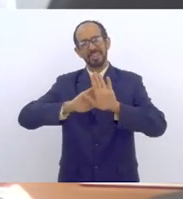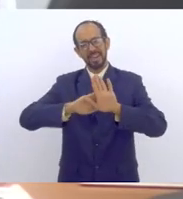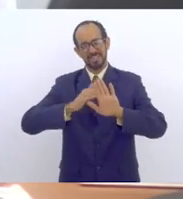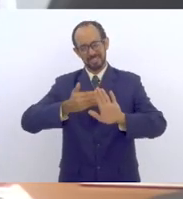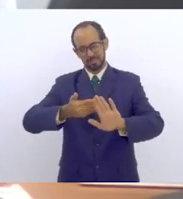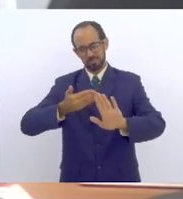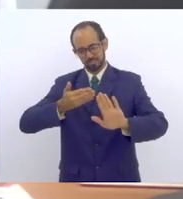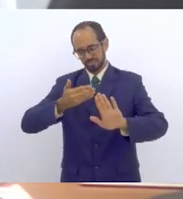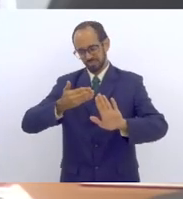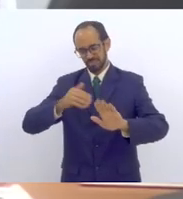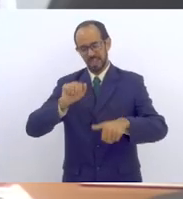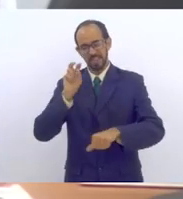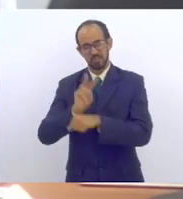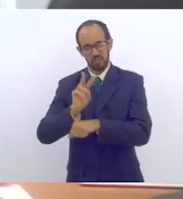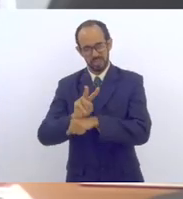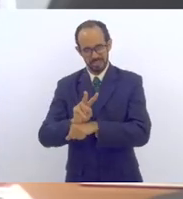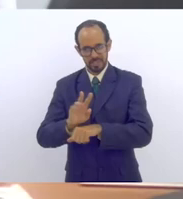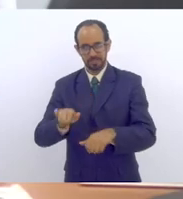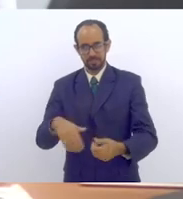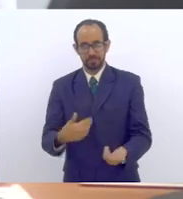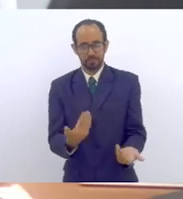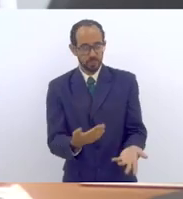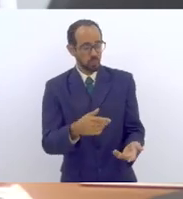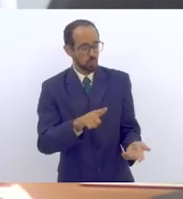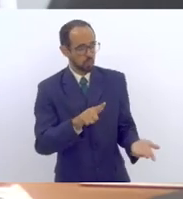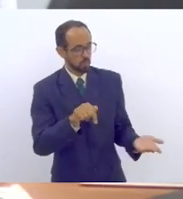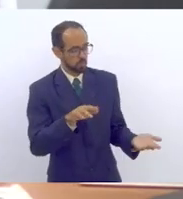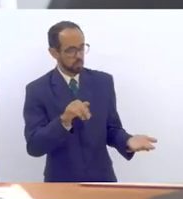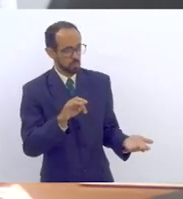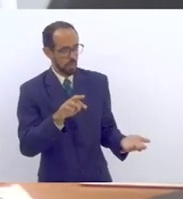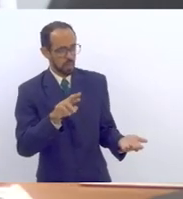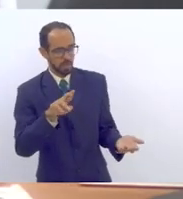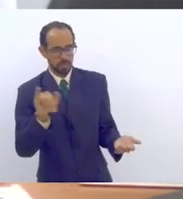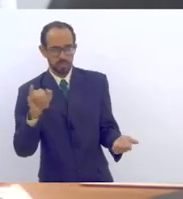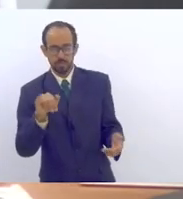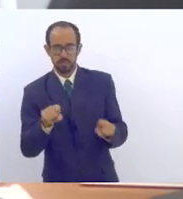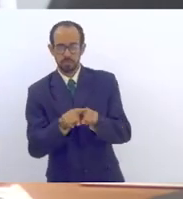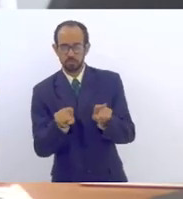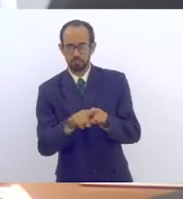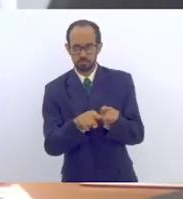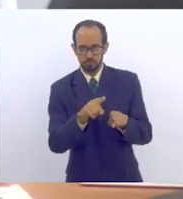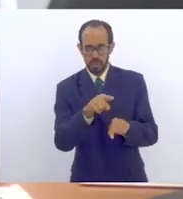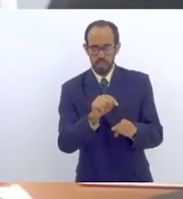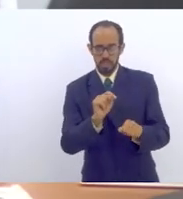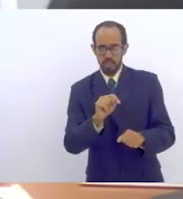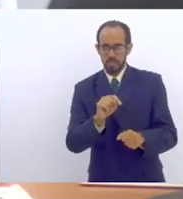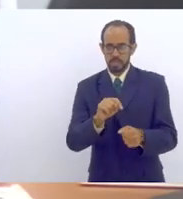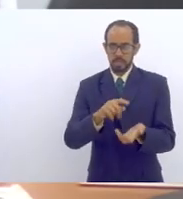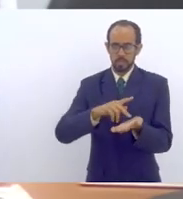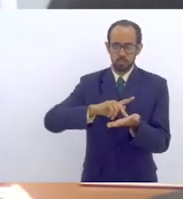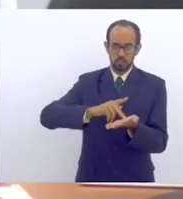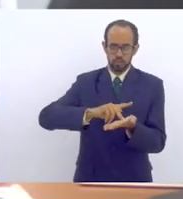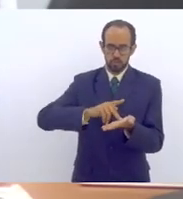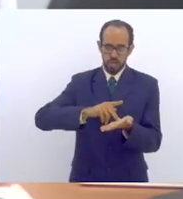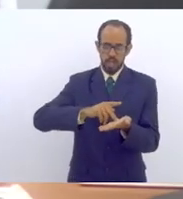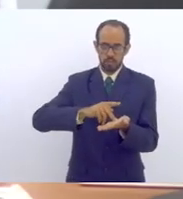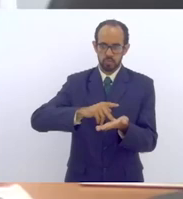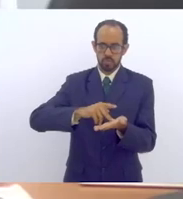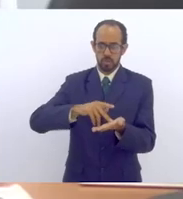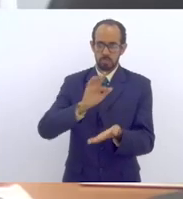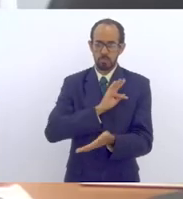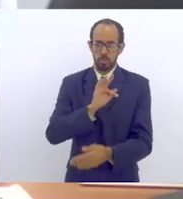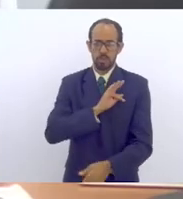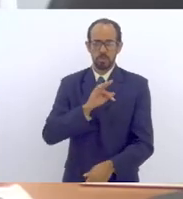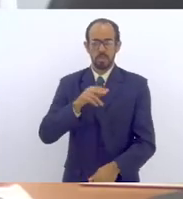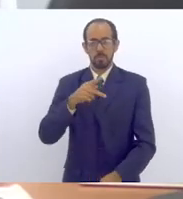Gutenberg eu quero te dizer você que presídio Sindicato dos Servidores da polícia penal do Estado do Rio de Janeiro do sistema